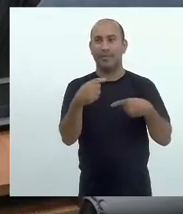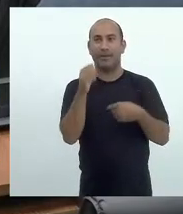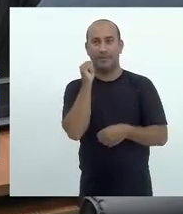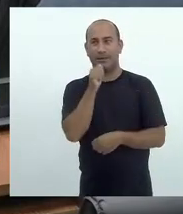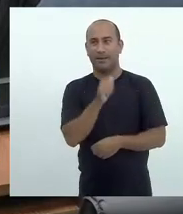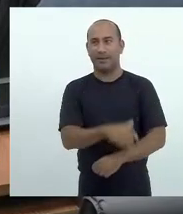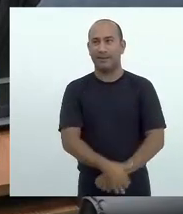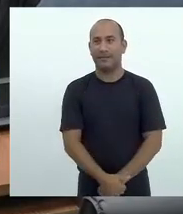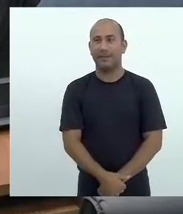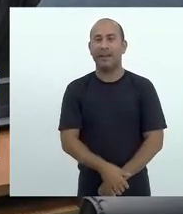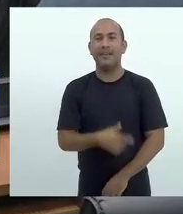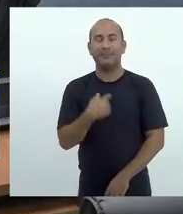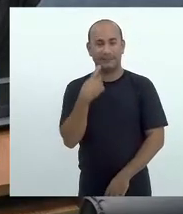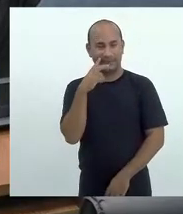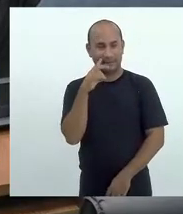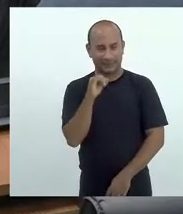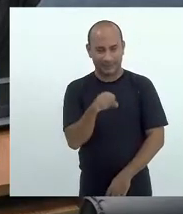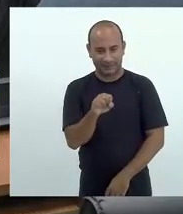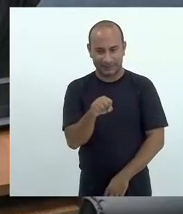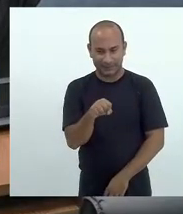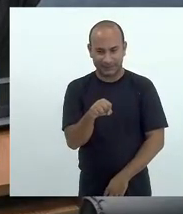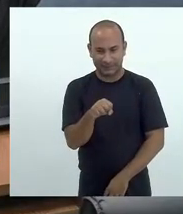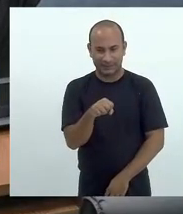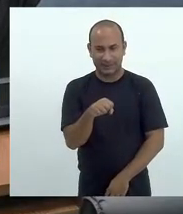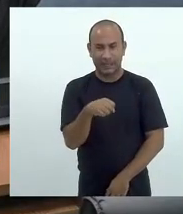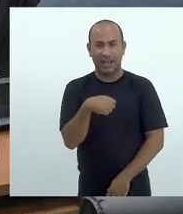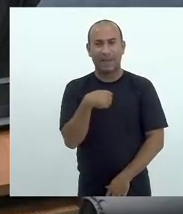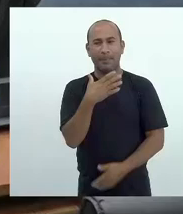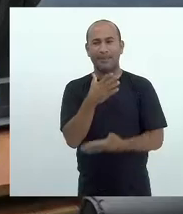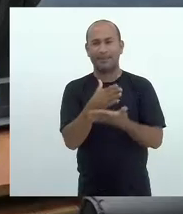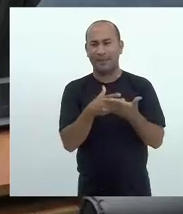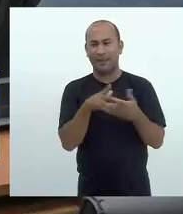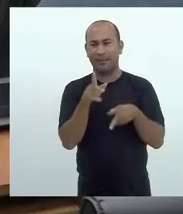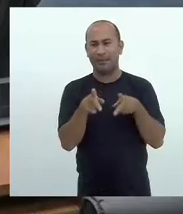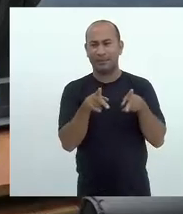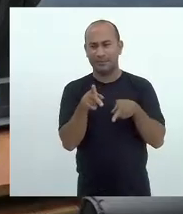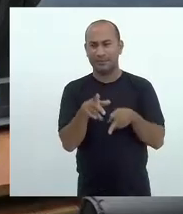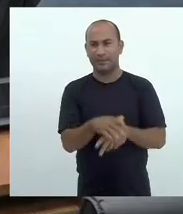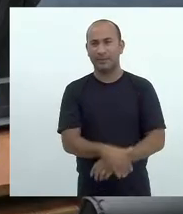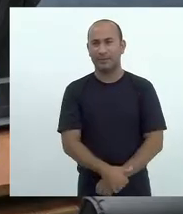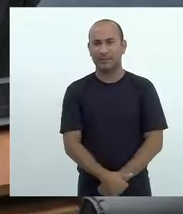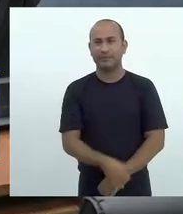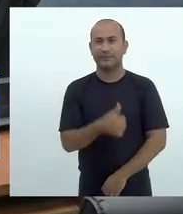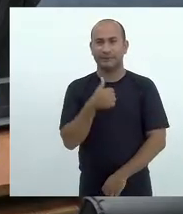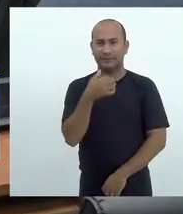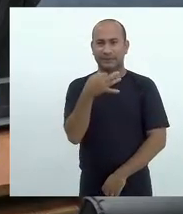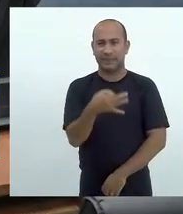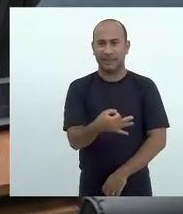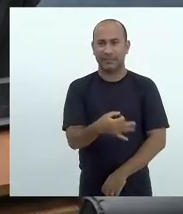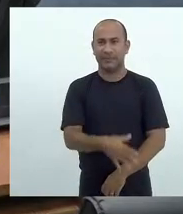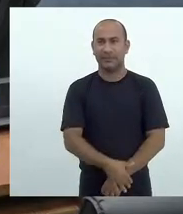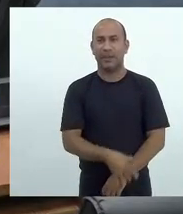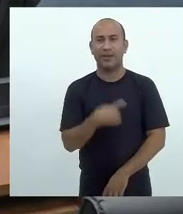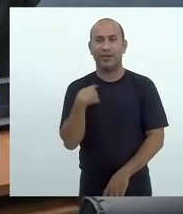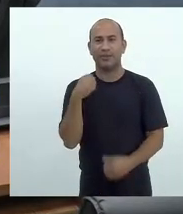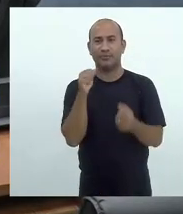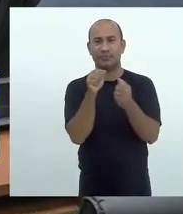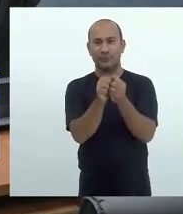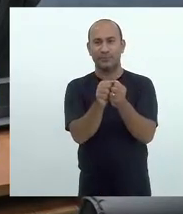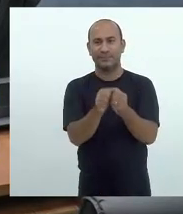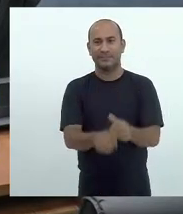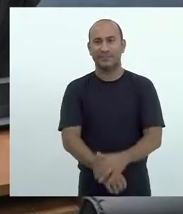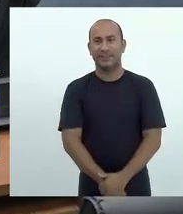ouvindo a sua fala. Assim. A gente é mais da metade da população. Exatamente. Isso aí. Tamo junto.